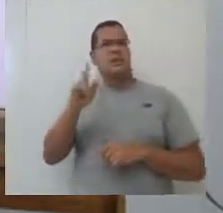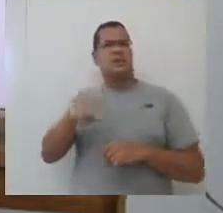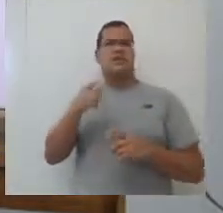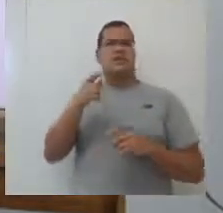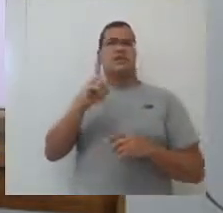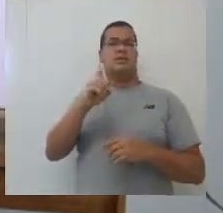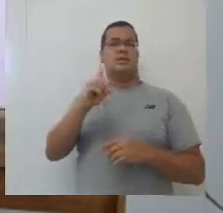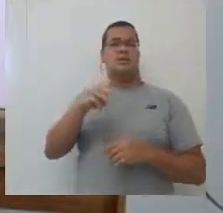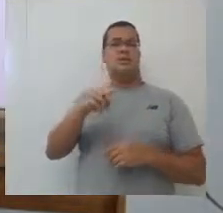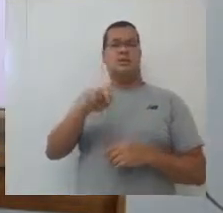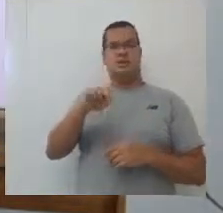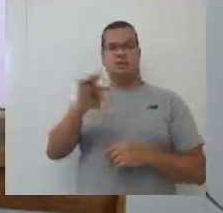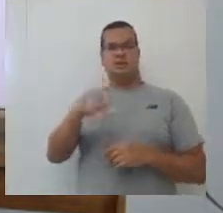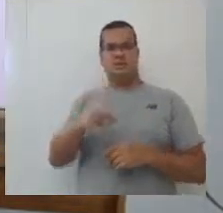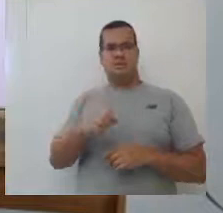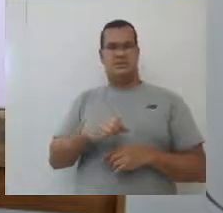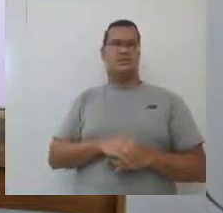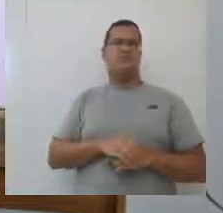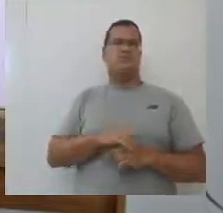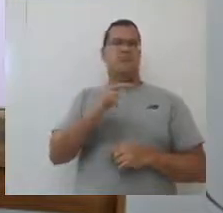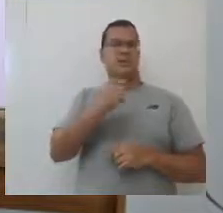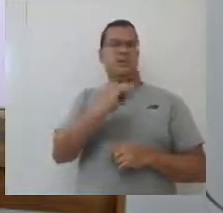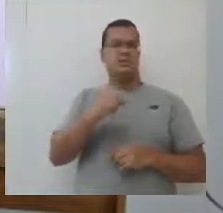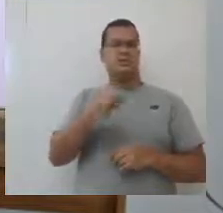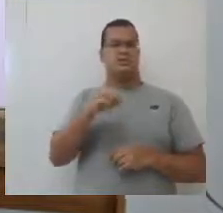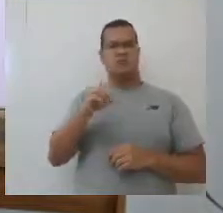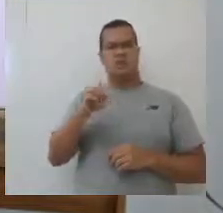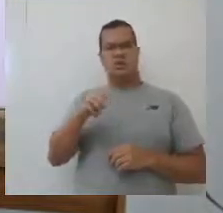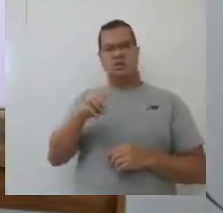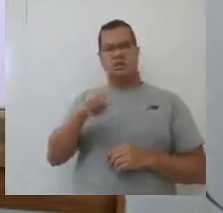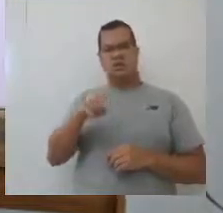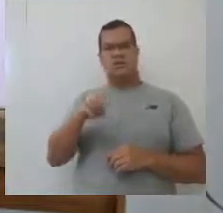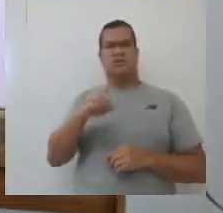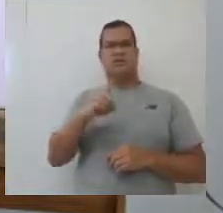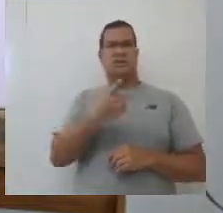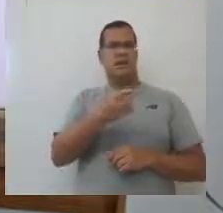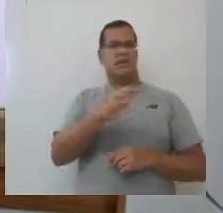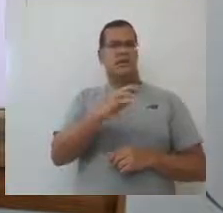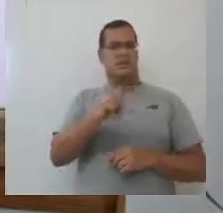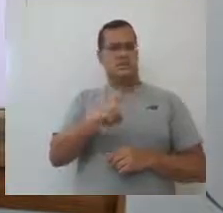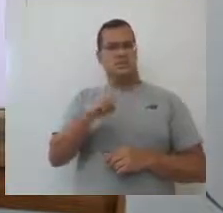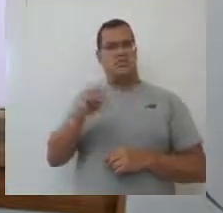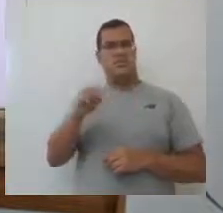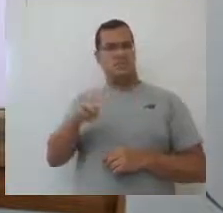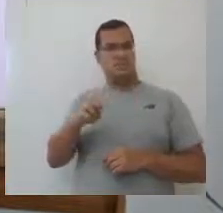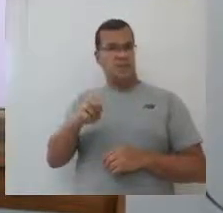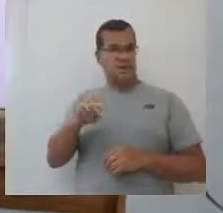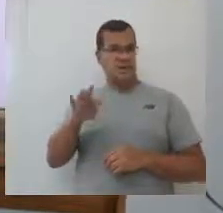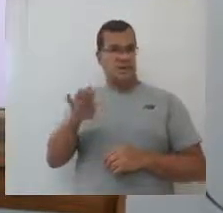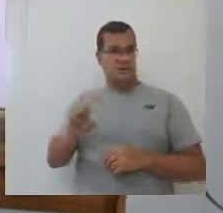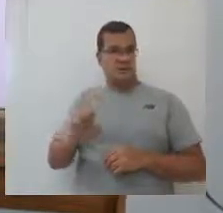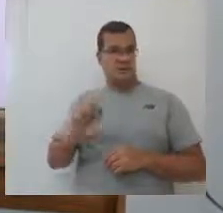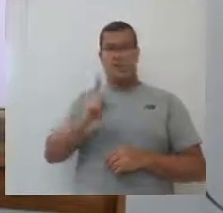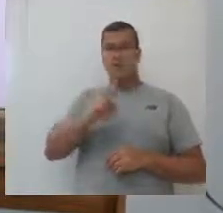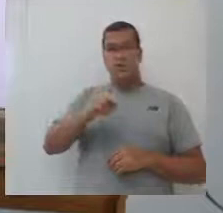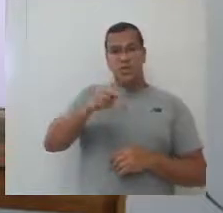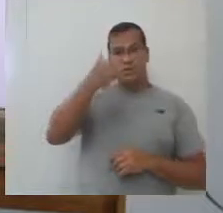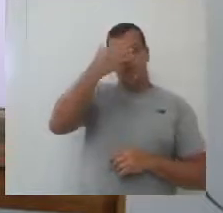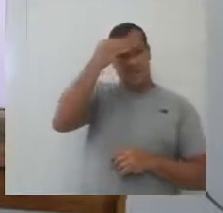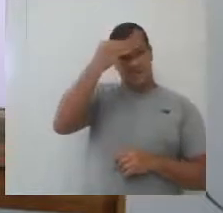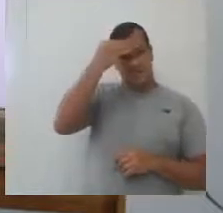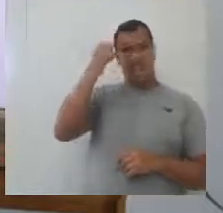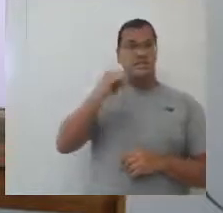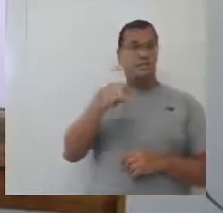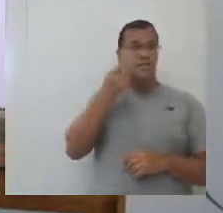ó. Híbrido, dominante. Híbrido, dominante. Heterozigoto, dominante. Heterozigoto, dominante. Aí tu não esquece. Se o